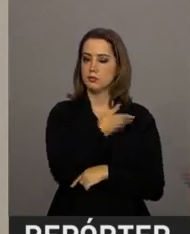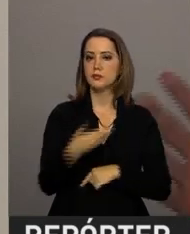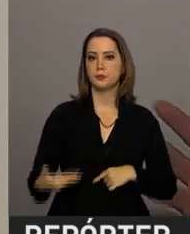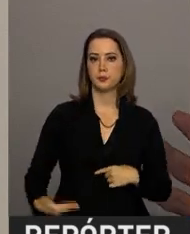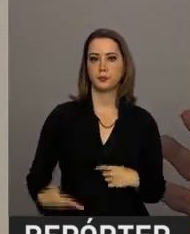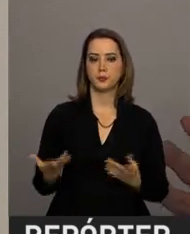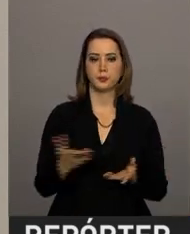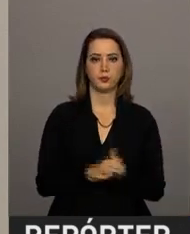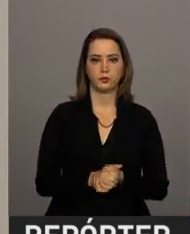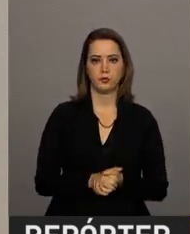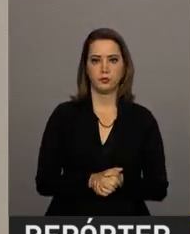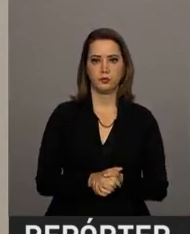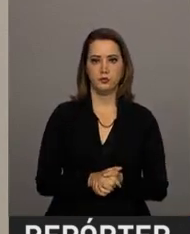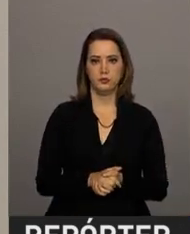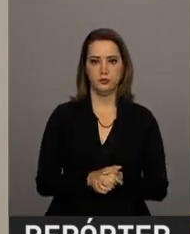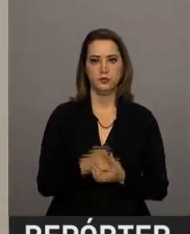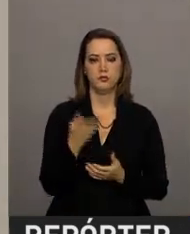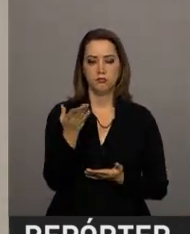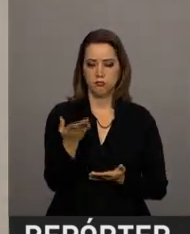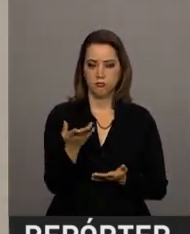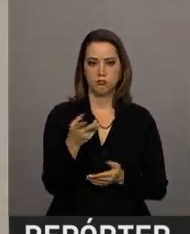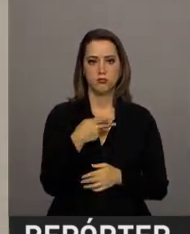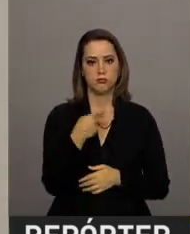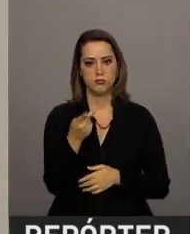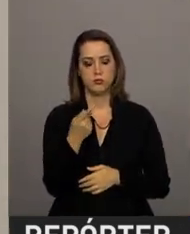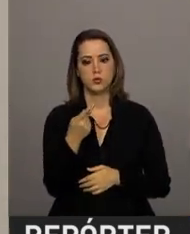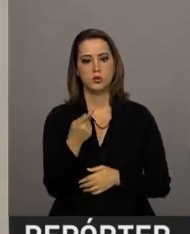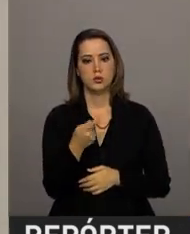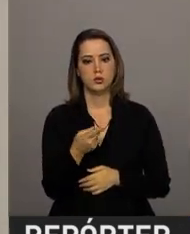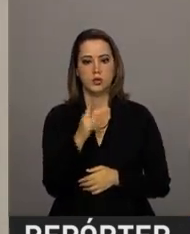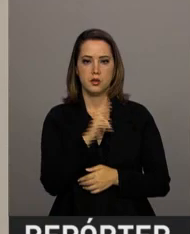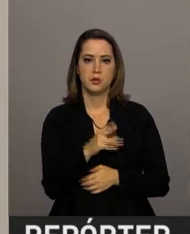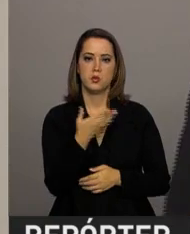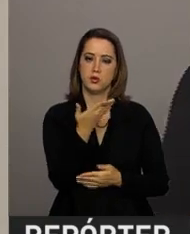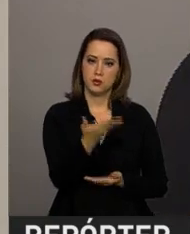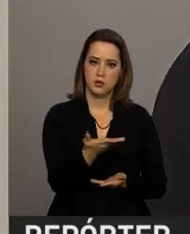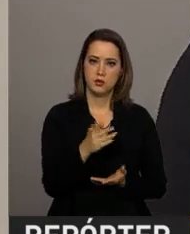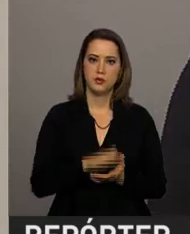governo para replicar a sua fala tenho certeza